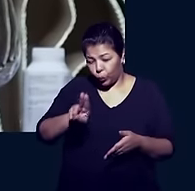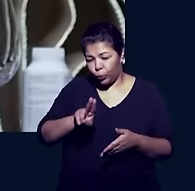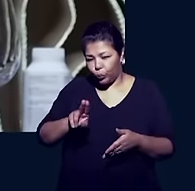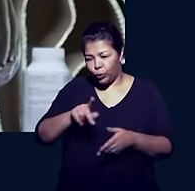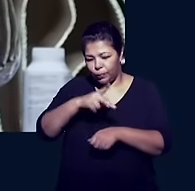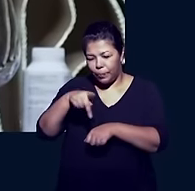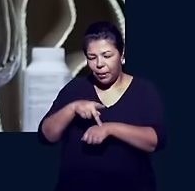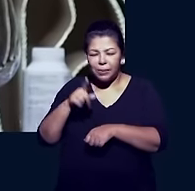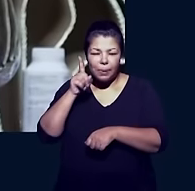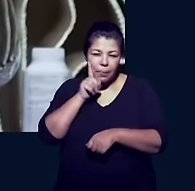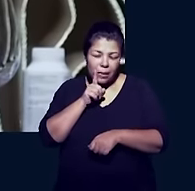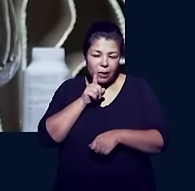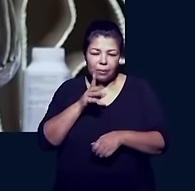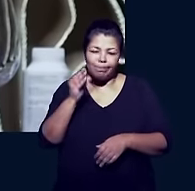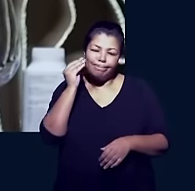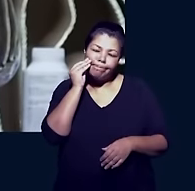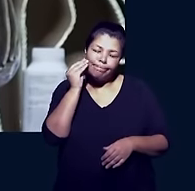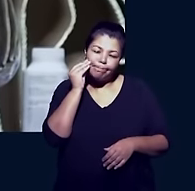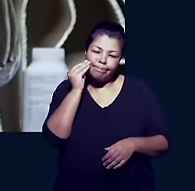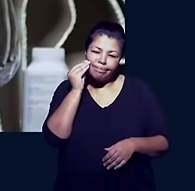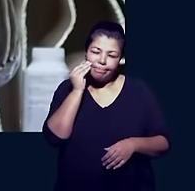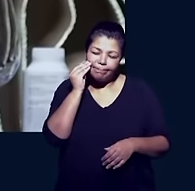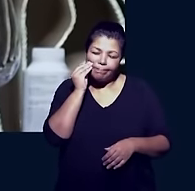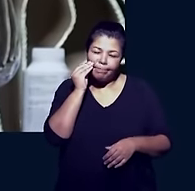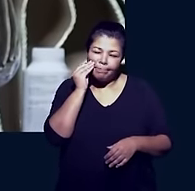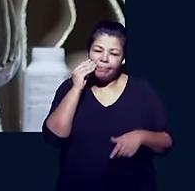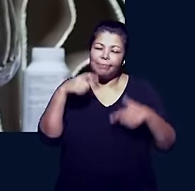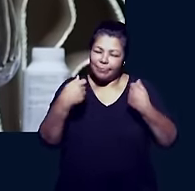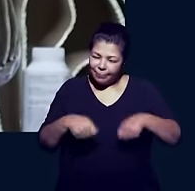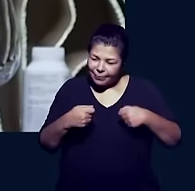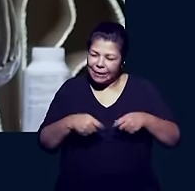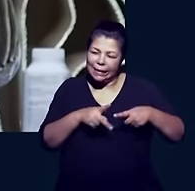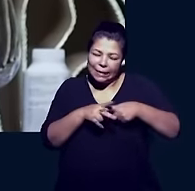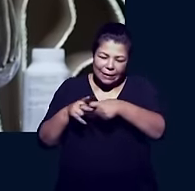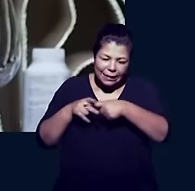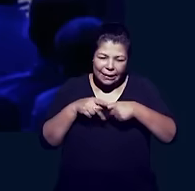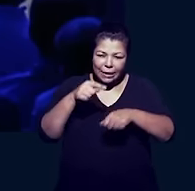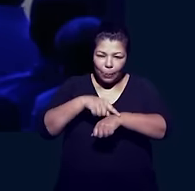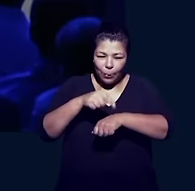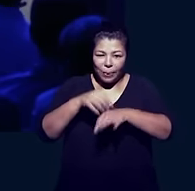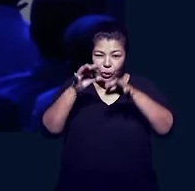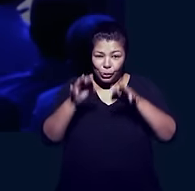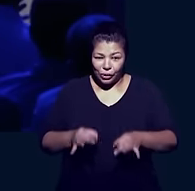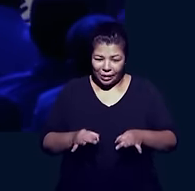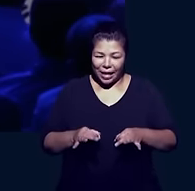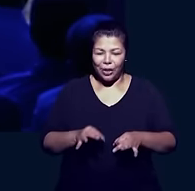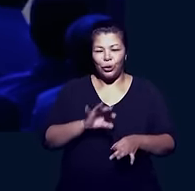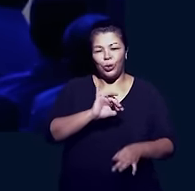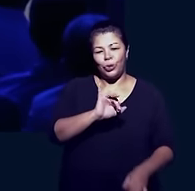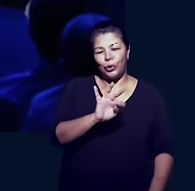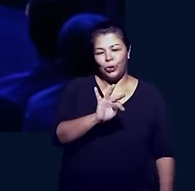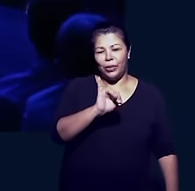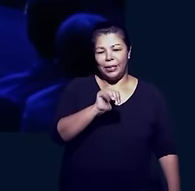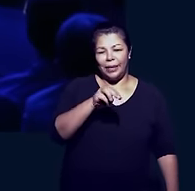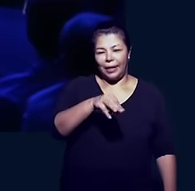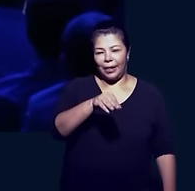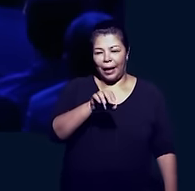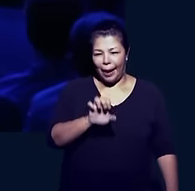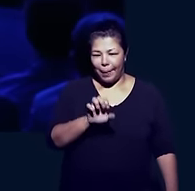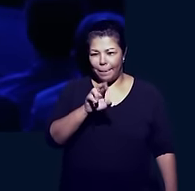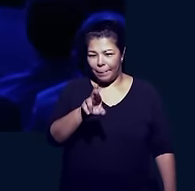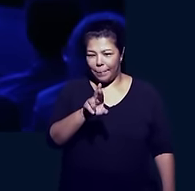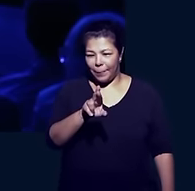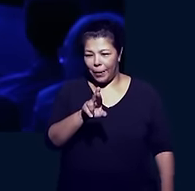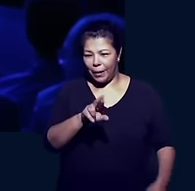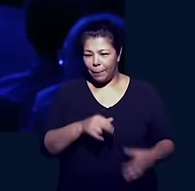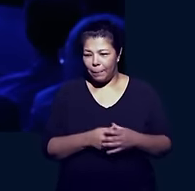oportunidades A grande questão é tentar acertar o timing que aí vai ser a grande hora de rentabilizar timing ótimo ponto timing esse a gente tá chegando aqui ao